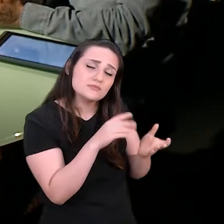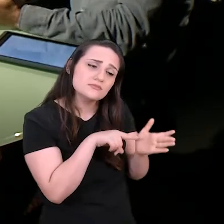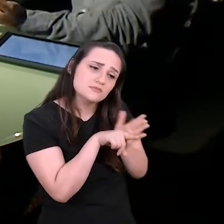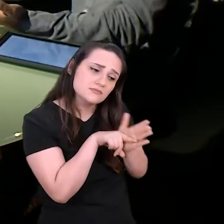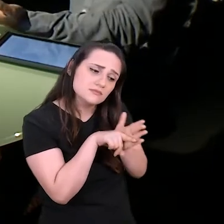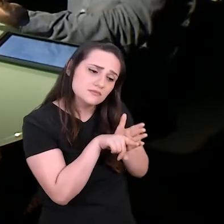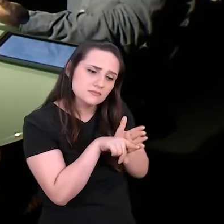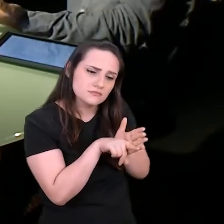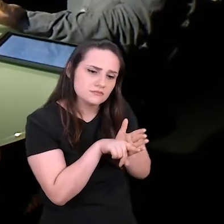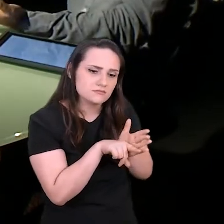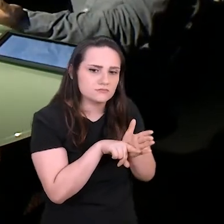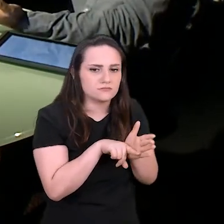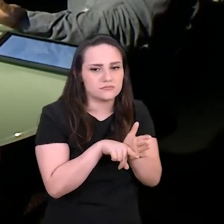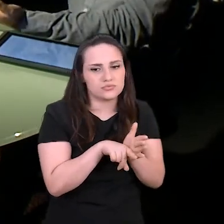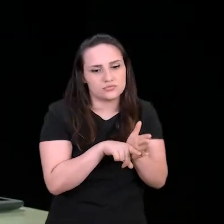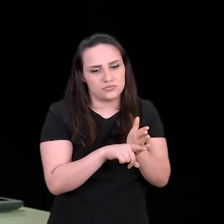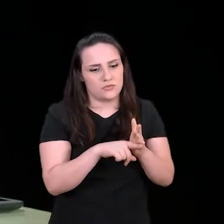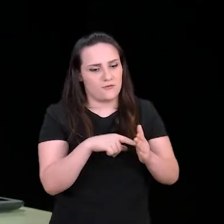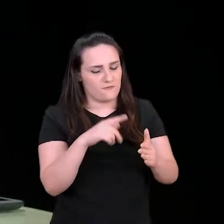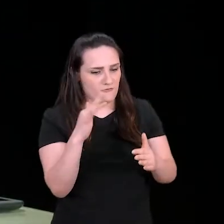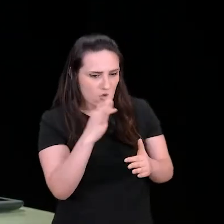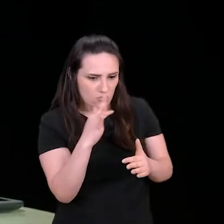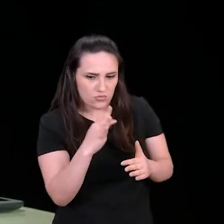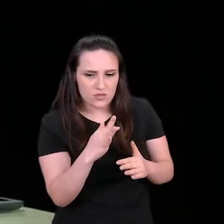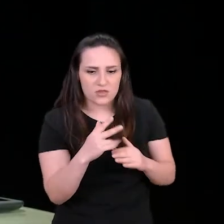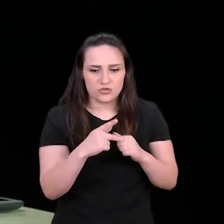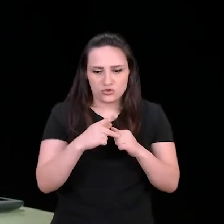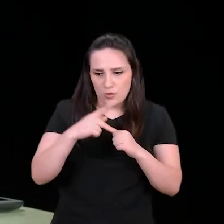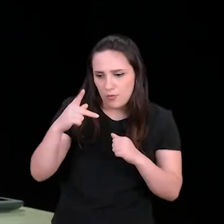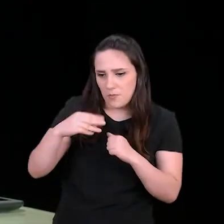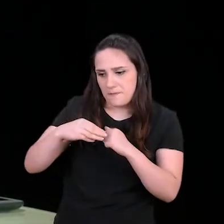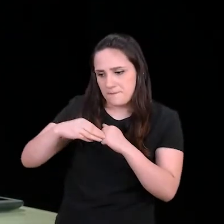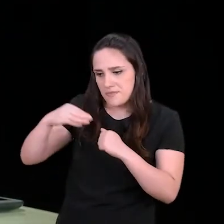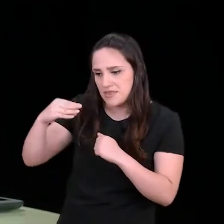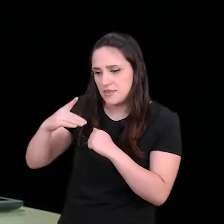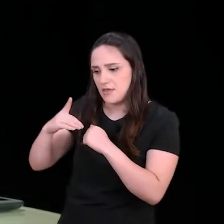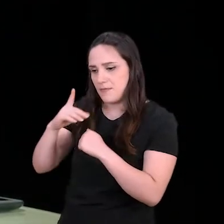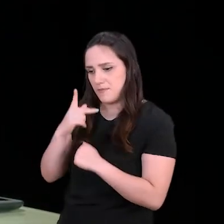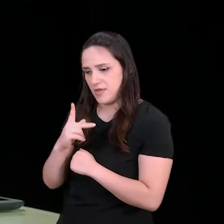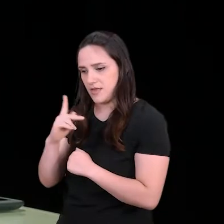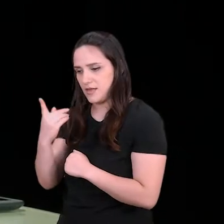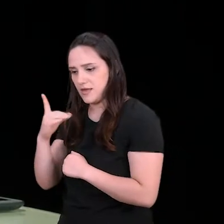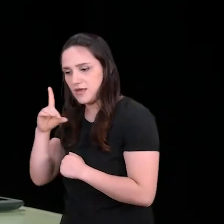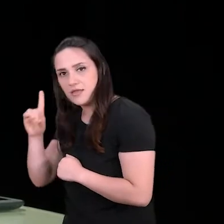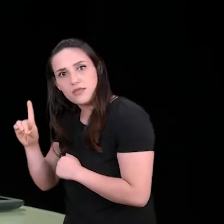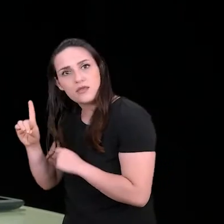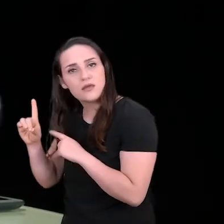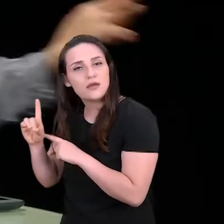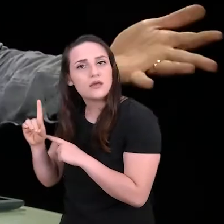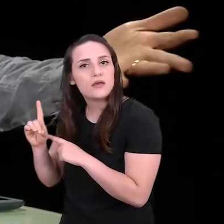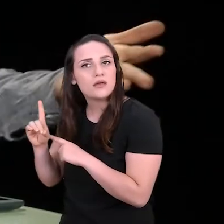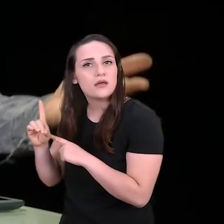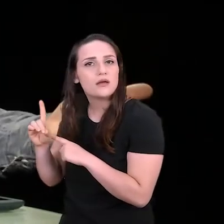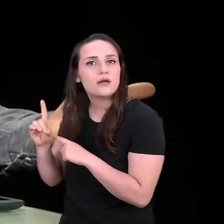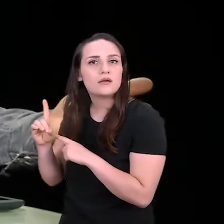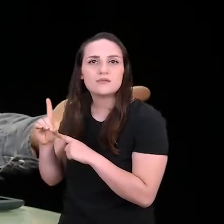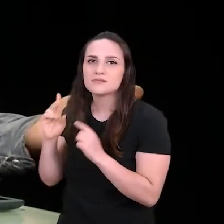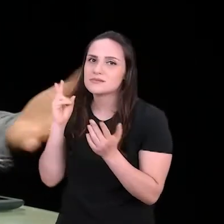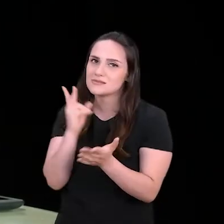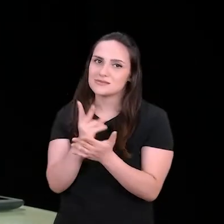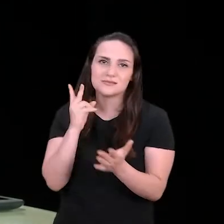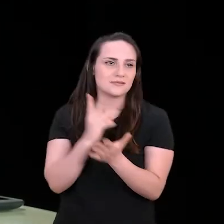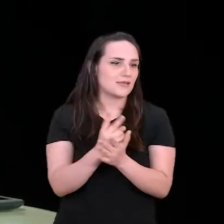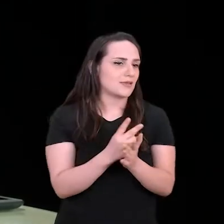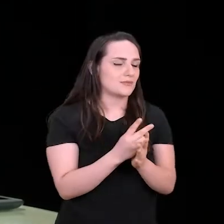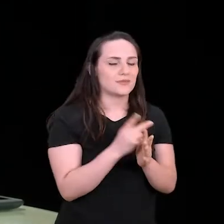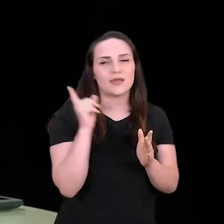ao longo da graduação, da especialização, do mestrado, do doutorado e do pós-doutorado foi conteúdo audiovisual.